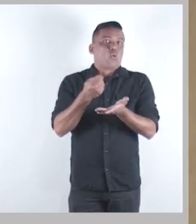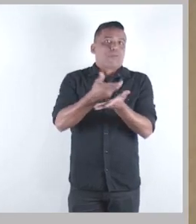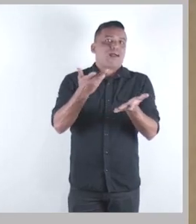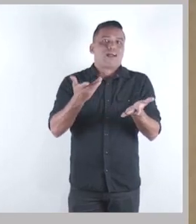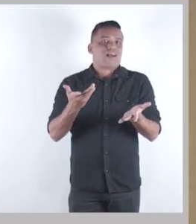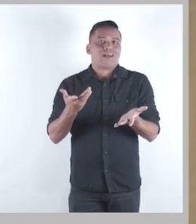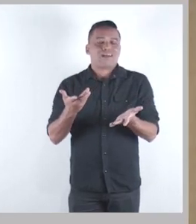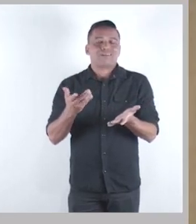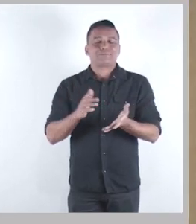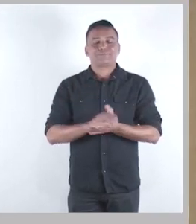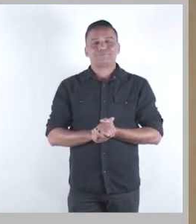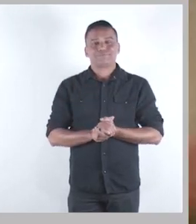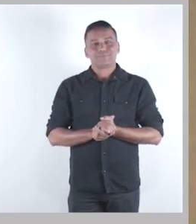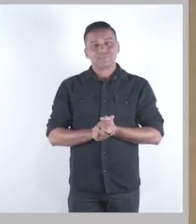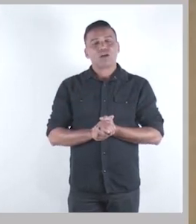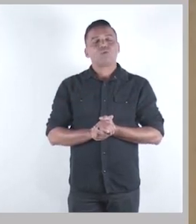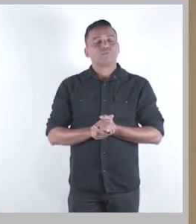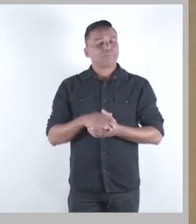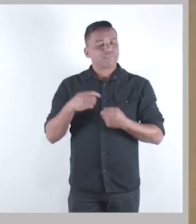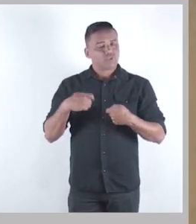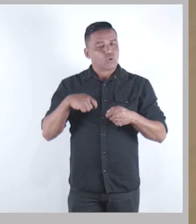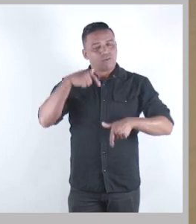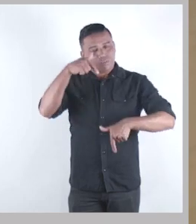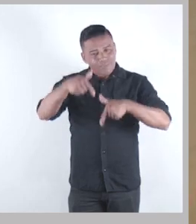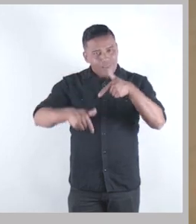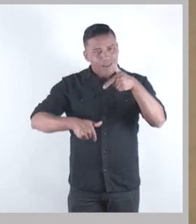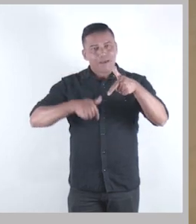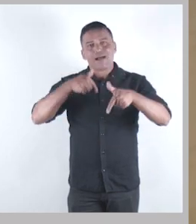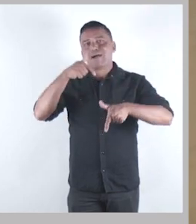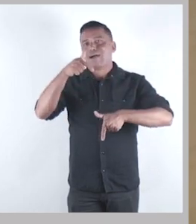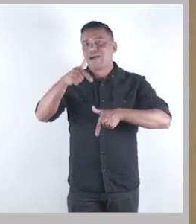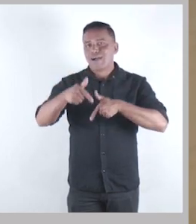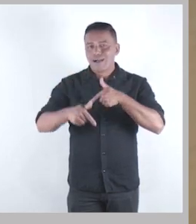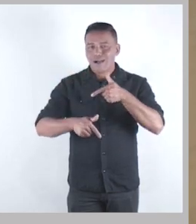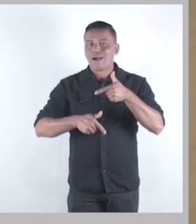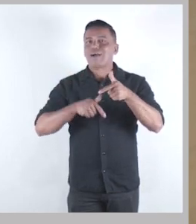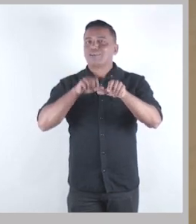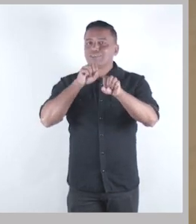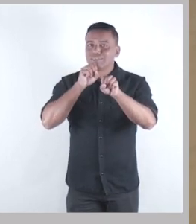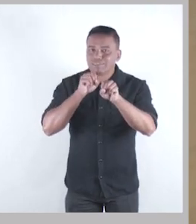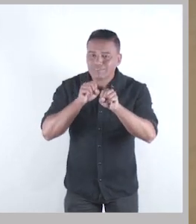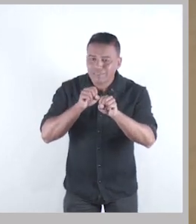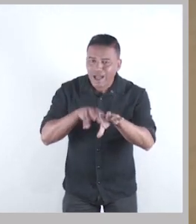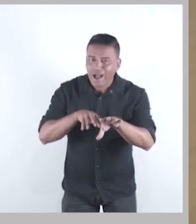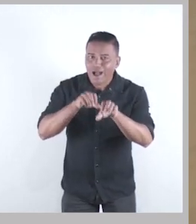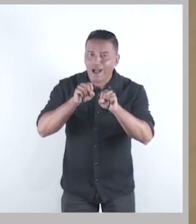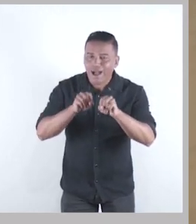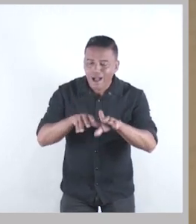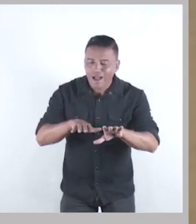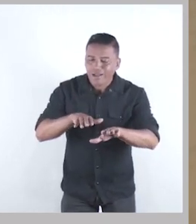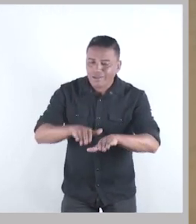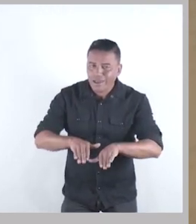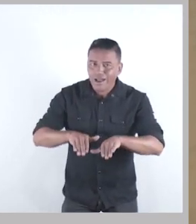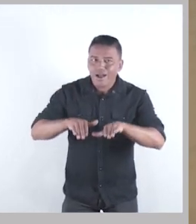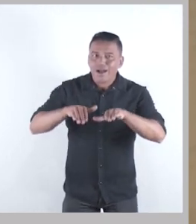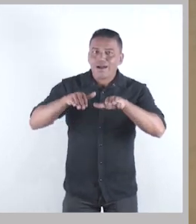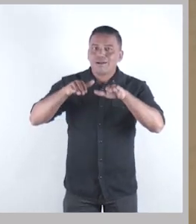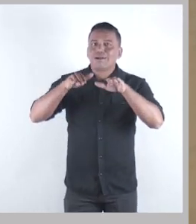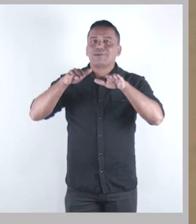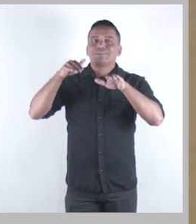Ora, houve todo um trabalho de alfabetização, obviamente, para que crescesse o índice das